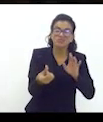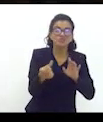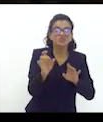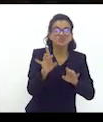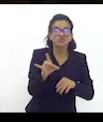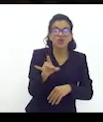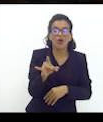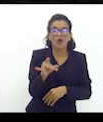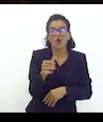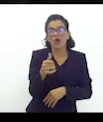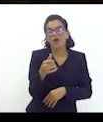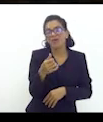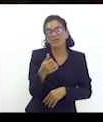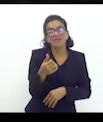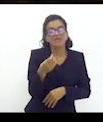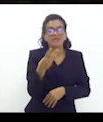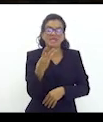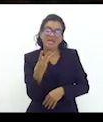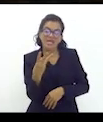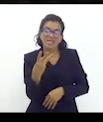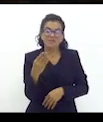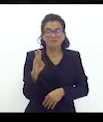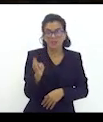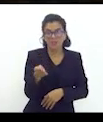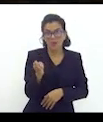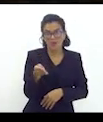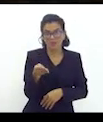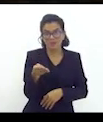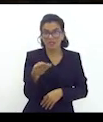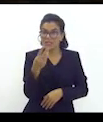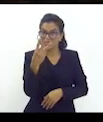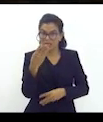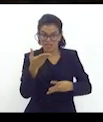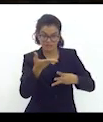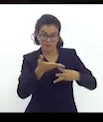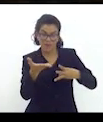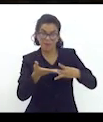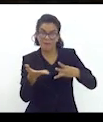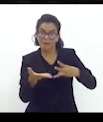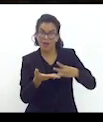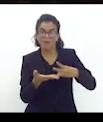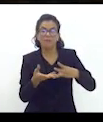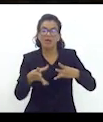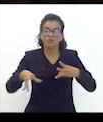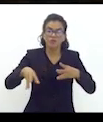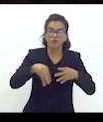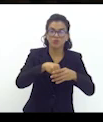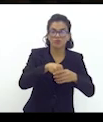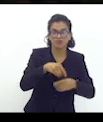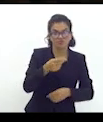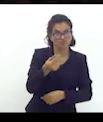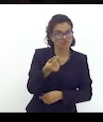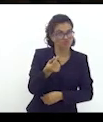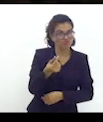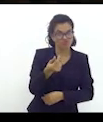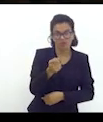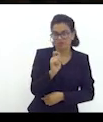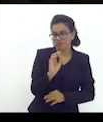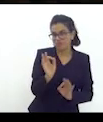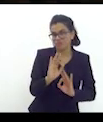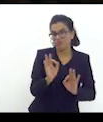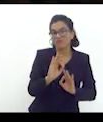3 e quebradinho, bilhões, em três parcelas, mas não entrará dinheiro no caixa.